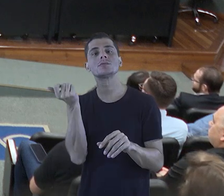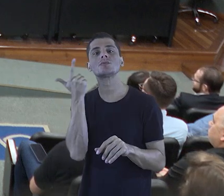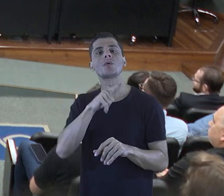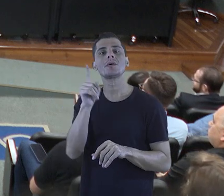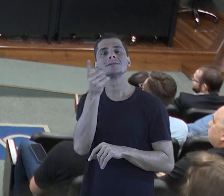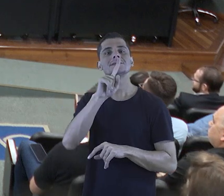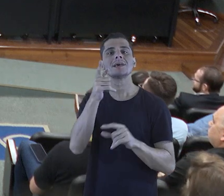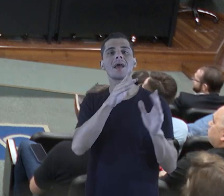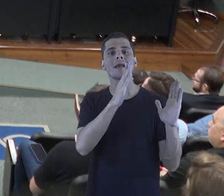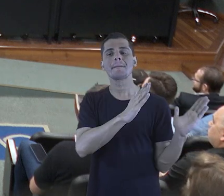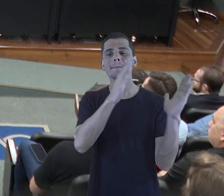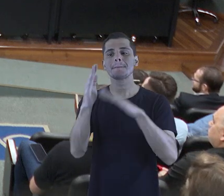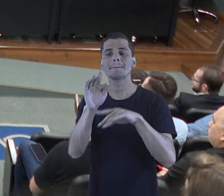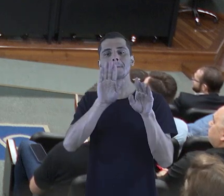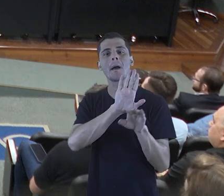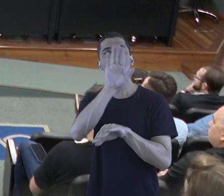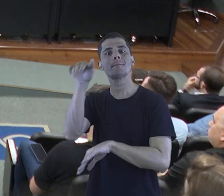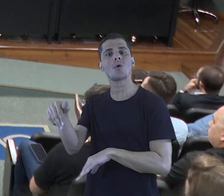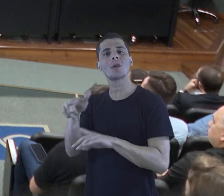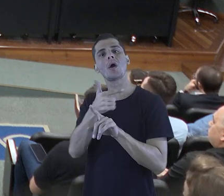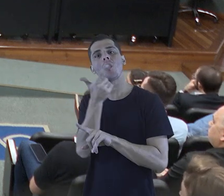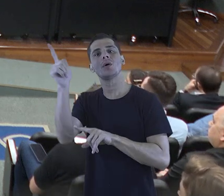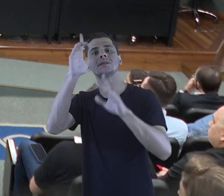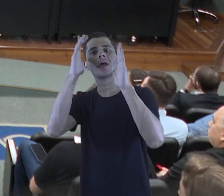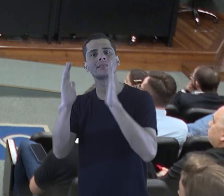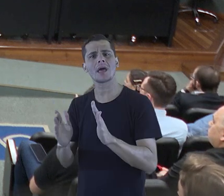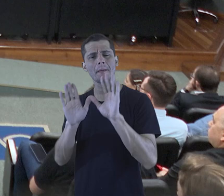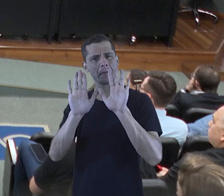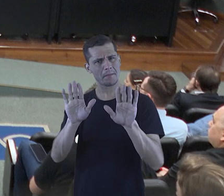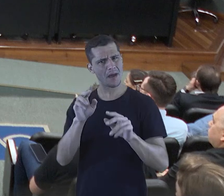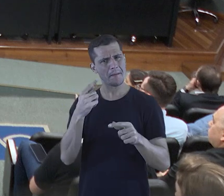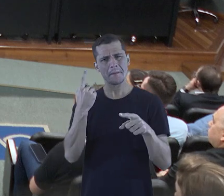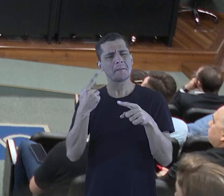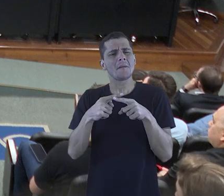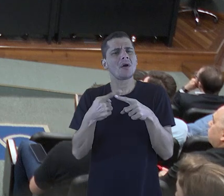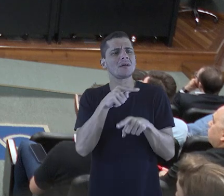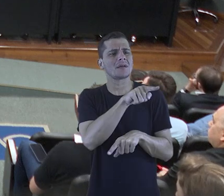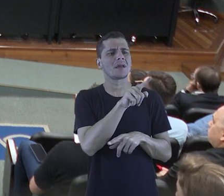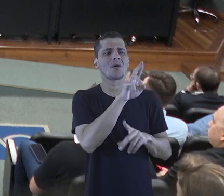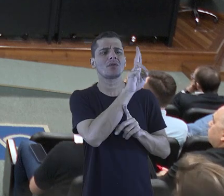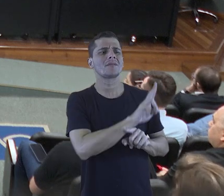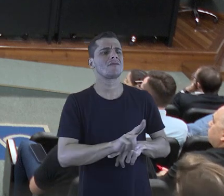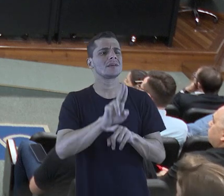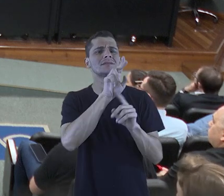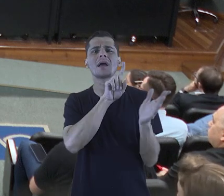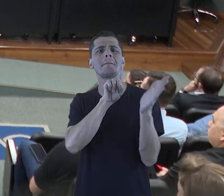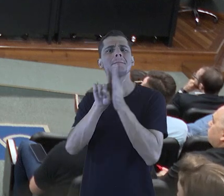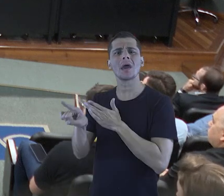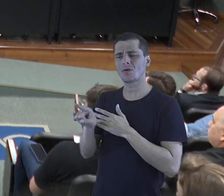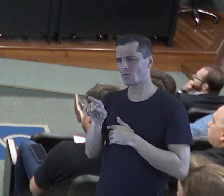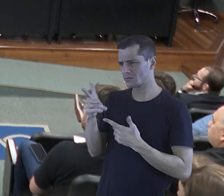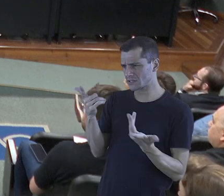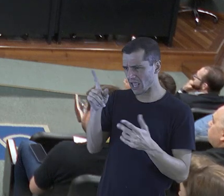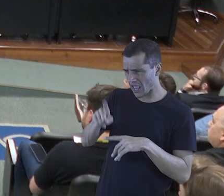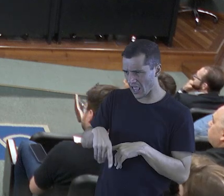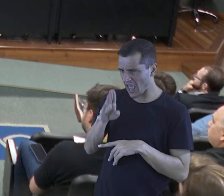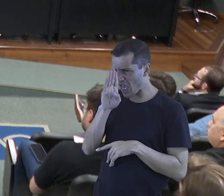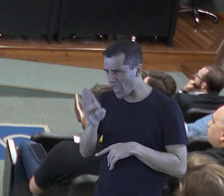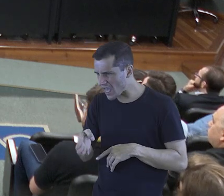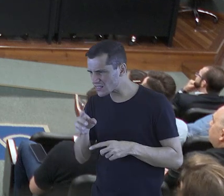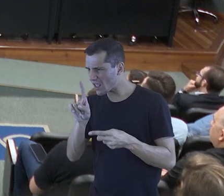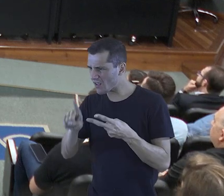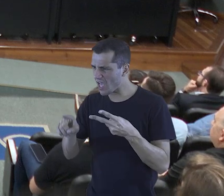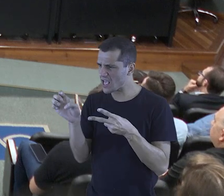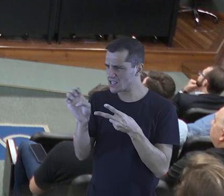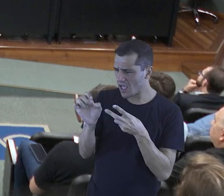informa a tua orientação sexual, você não passa para a próxima etapa porque é um dado obrigatório. Mas diz assim, para que a universidade? Veja, se